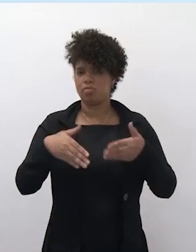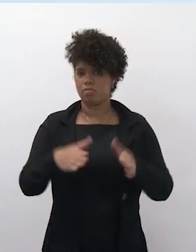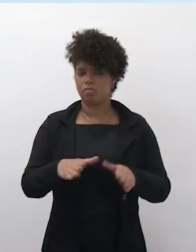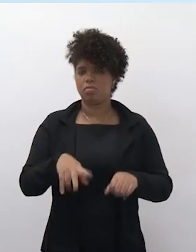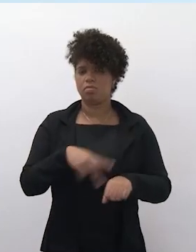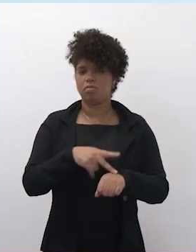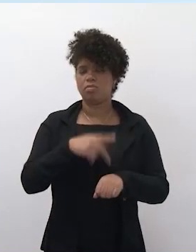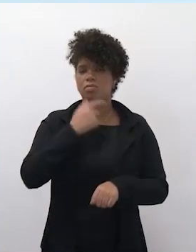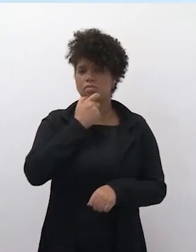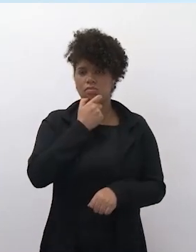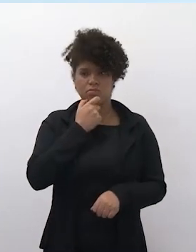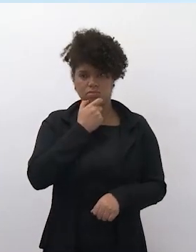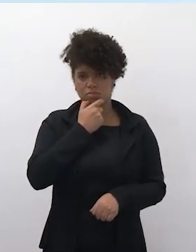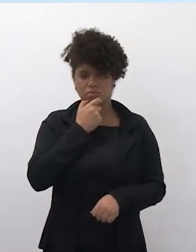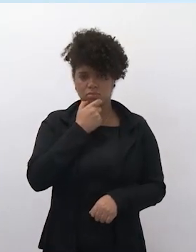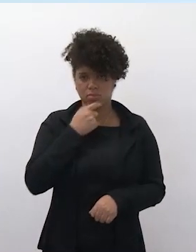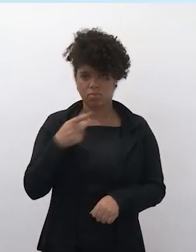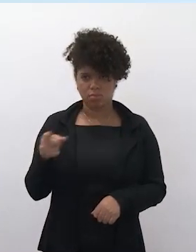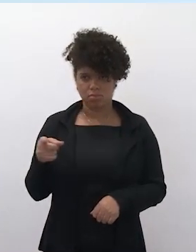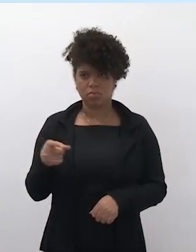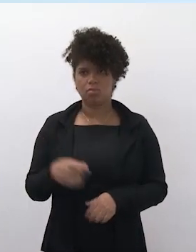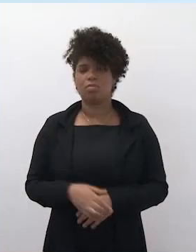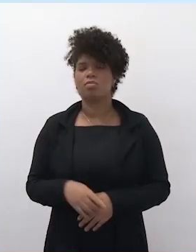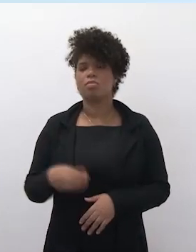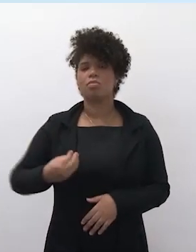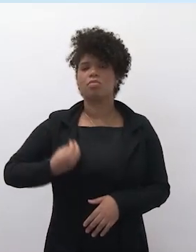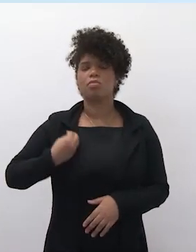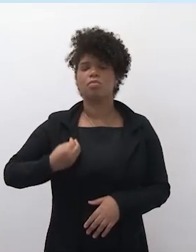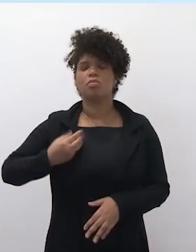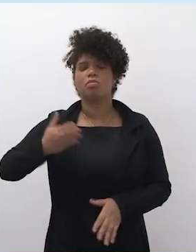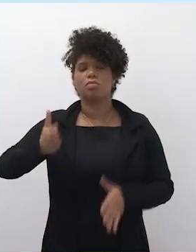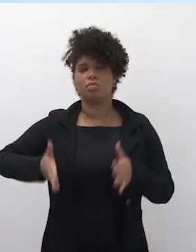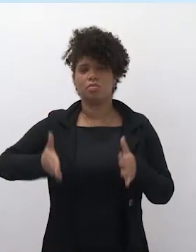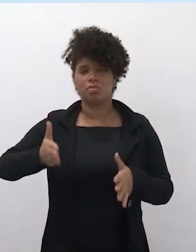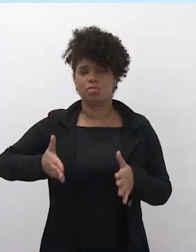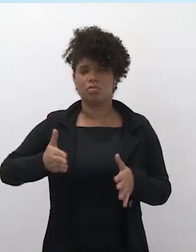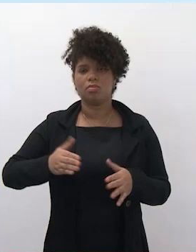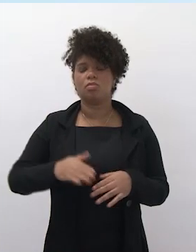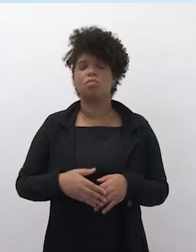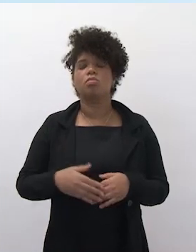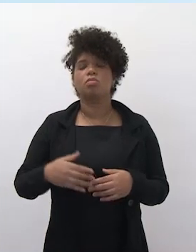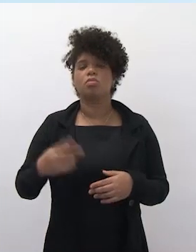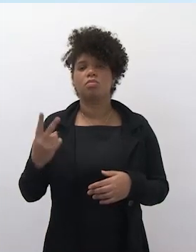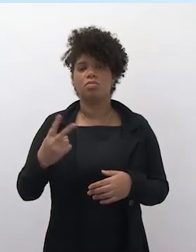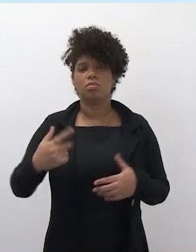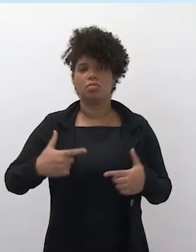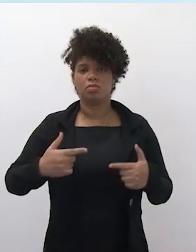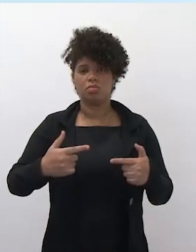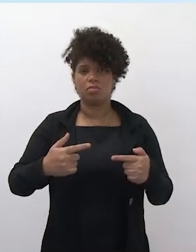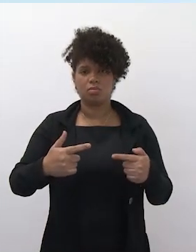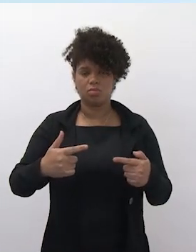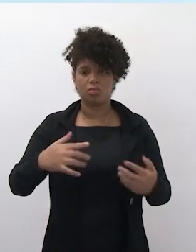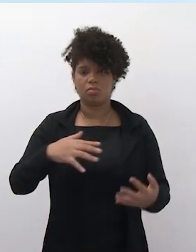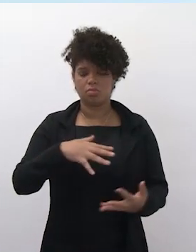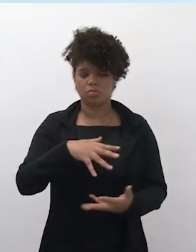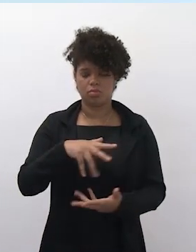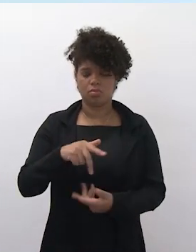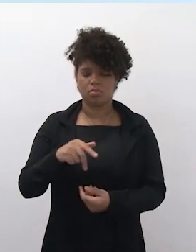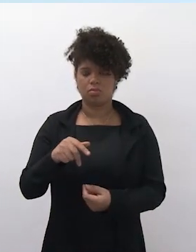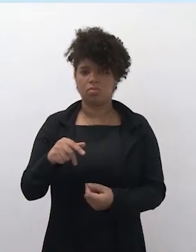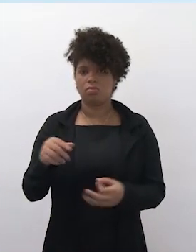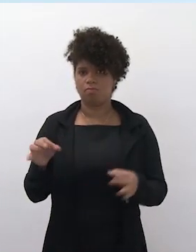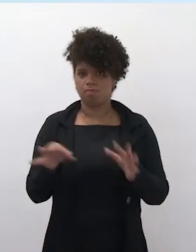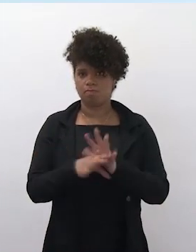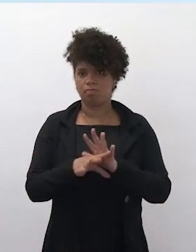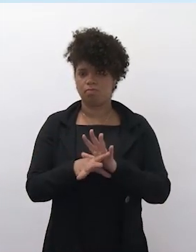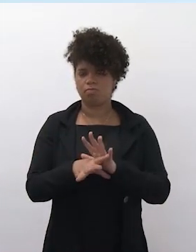dito, e ele também estava vivendo esse período pós-Segunda Guerra Mundial, e ele estava interessado em saber como